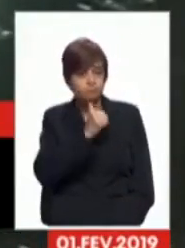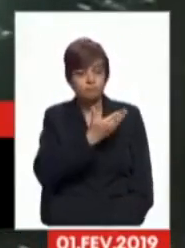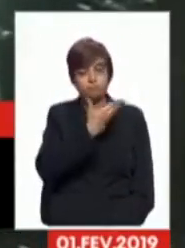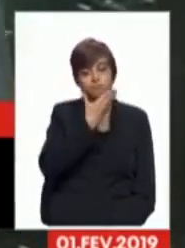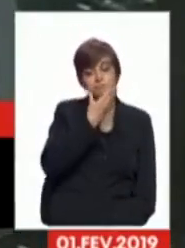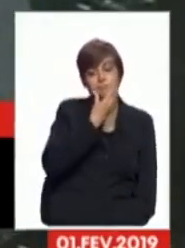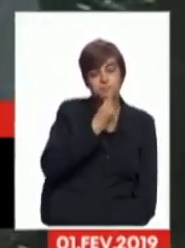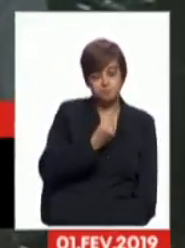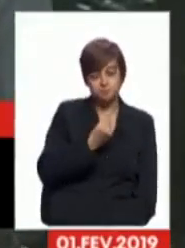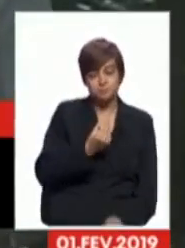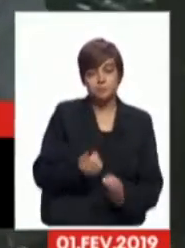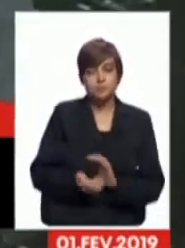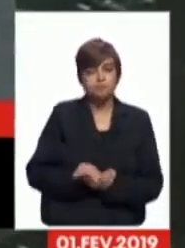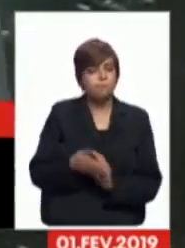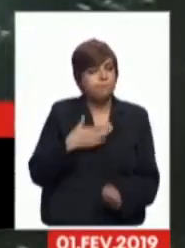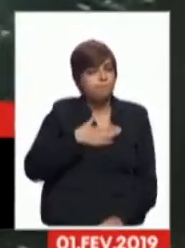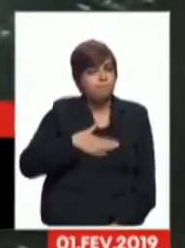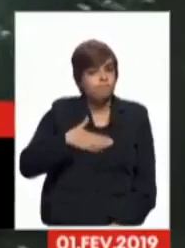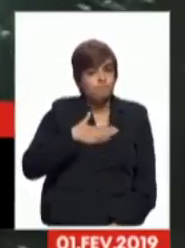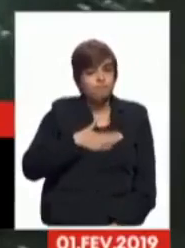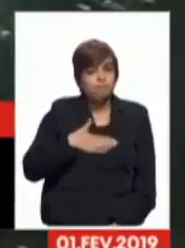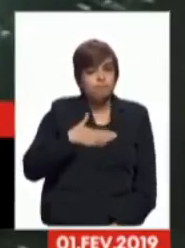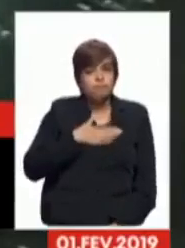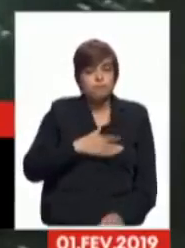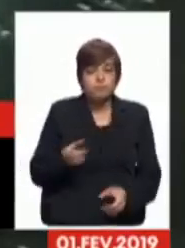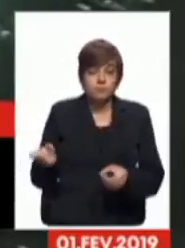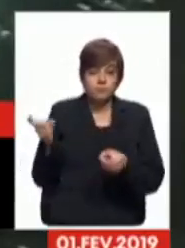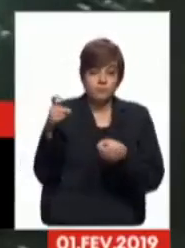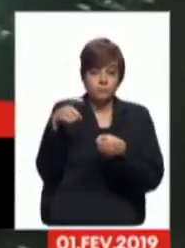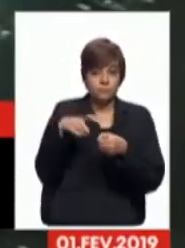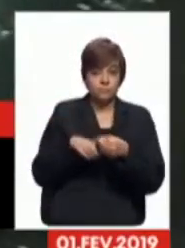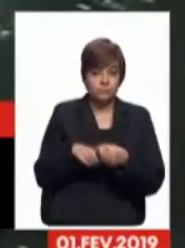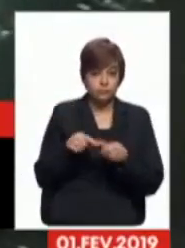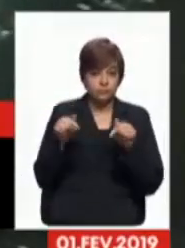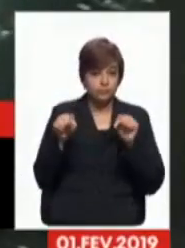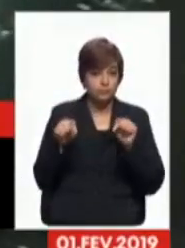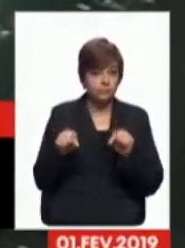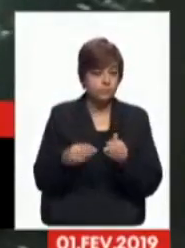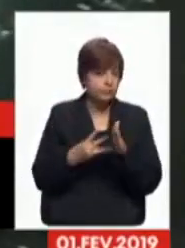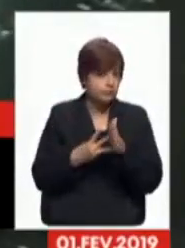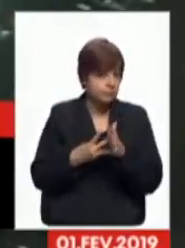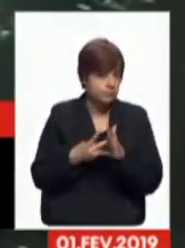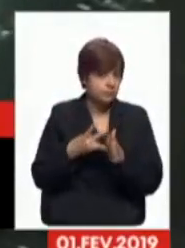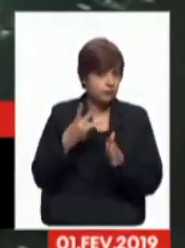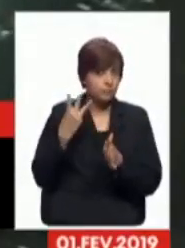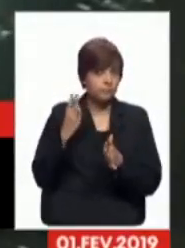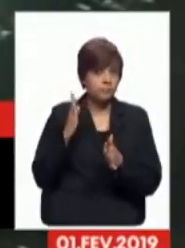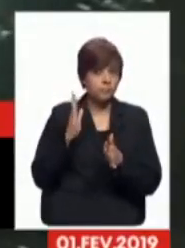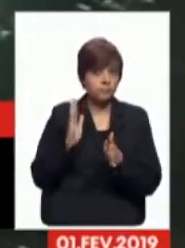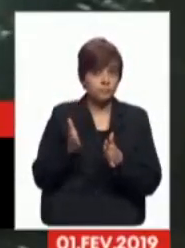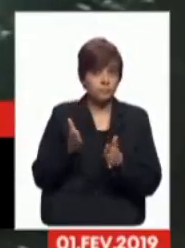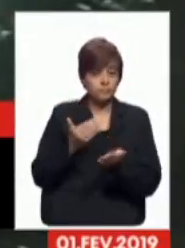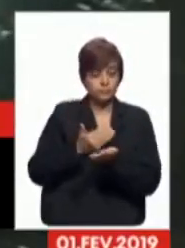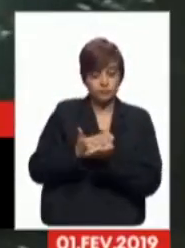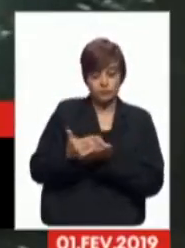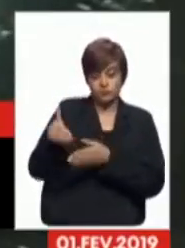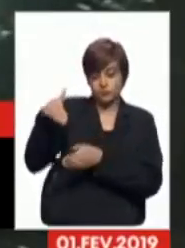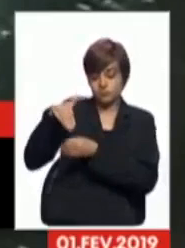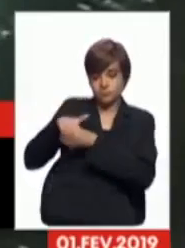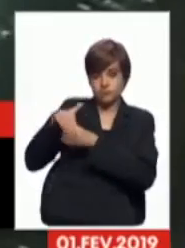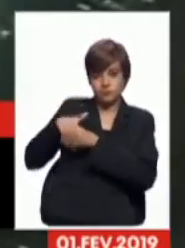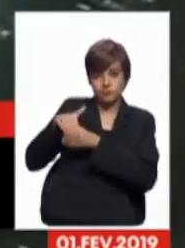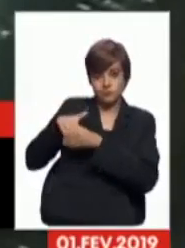É com muita satisfação que retorno a esta casa pela terceira vez desde a minha eleição, que aconteceu